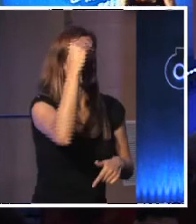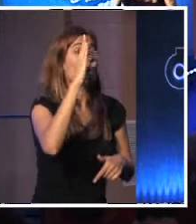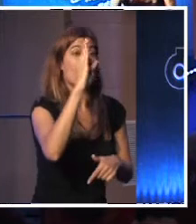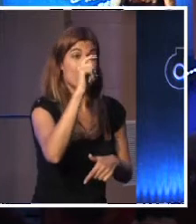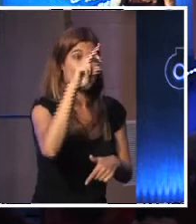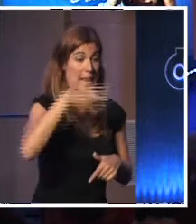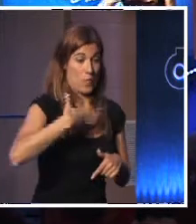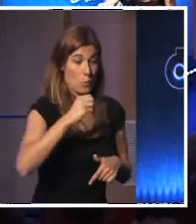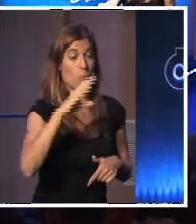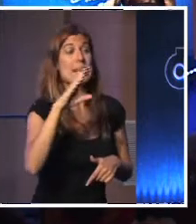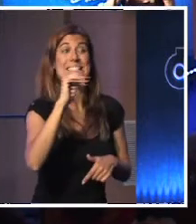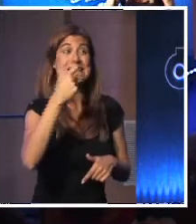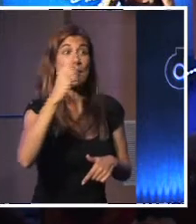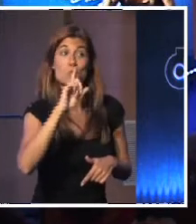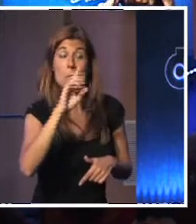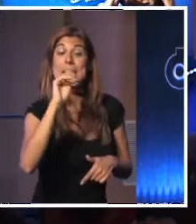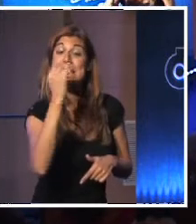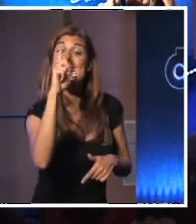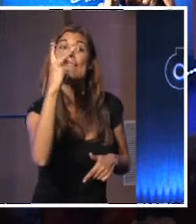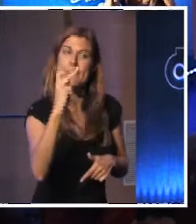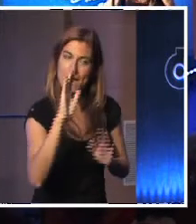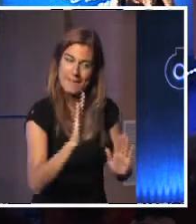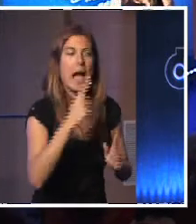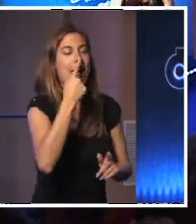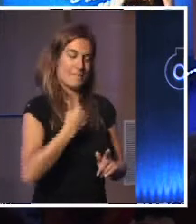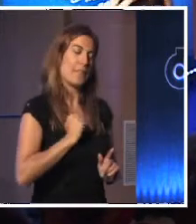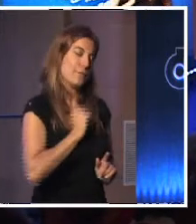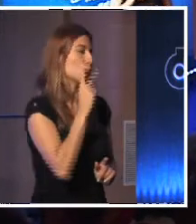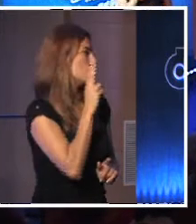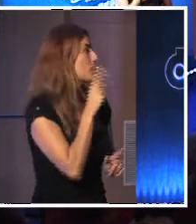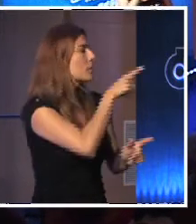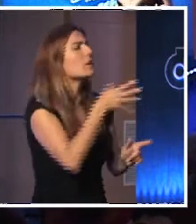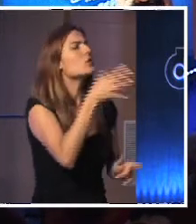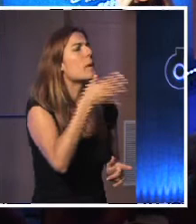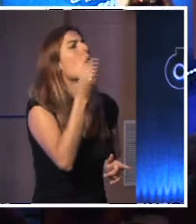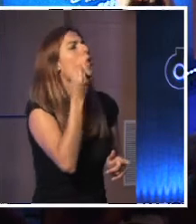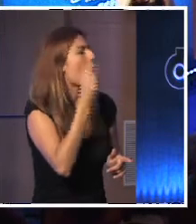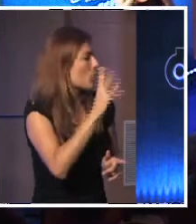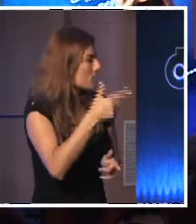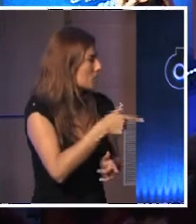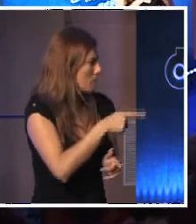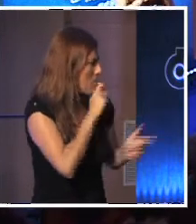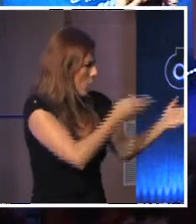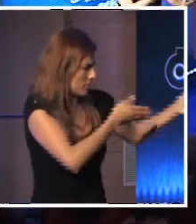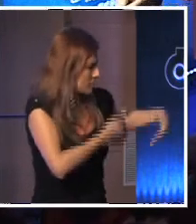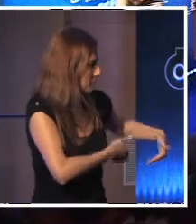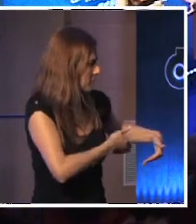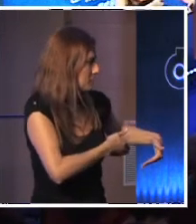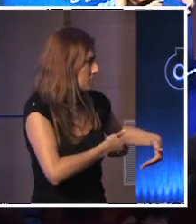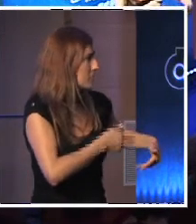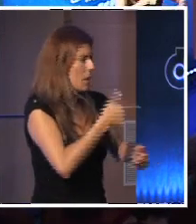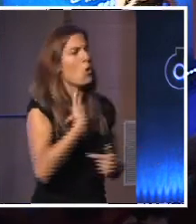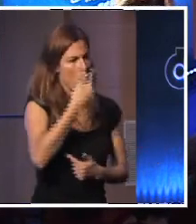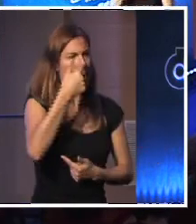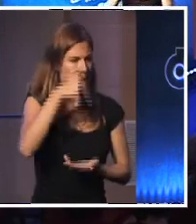sim, peço desculpa, é Fernando Silva. Sim, aqui então. O erro foi meu. Vai explicar primeiro o que é que se vai passar, como é que se tudo vai passar, não é? Pode vir para ali. Escusa de estar aí no cantinho.